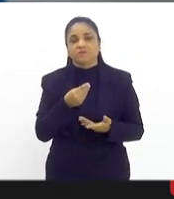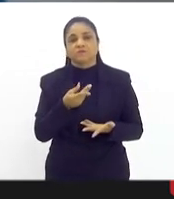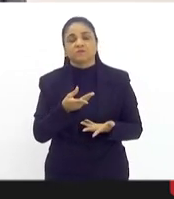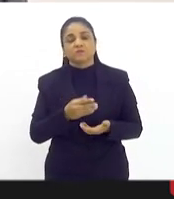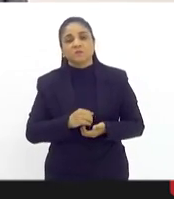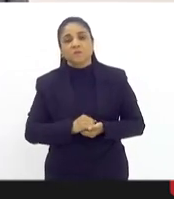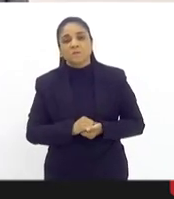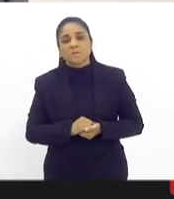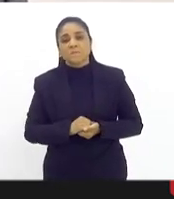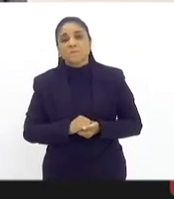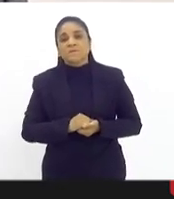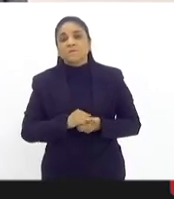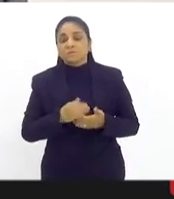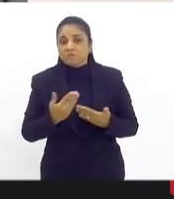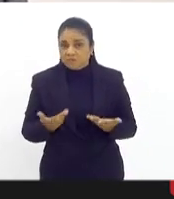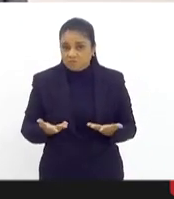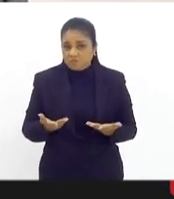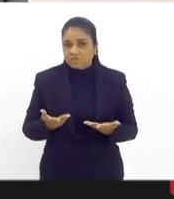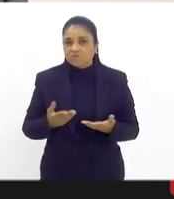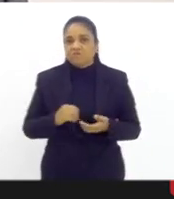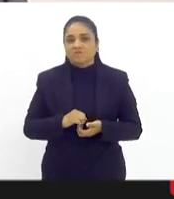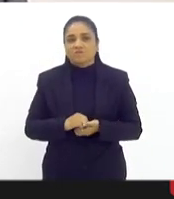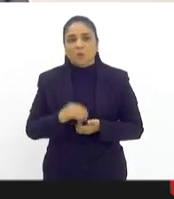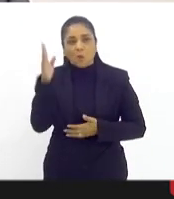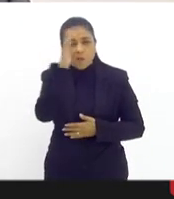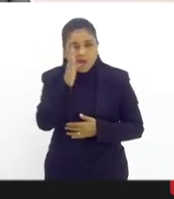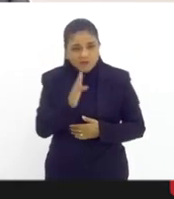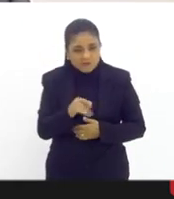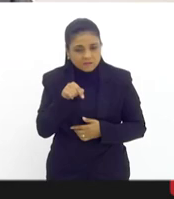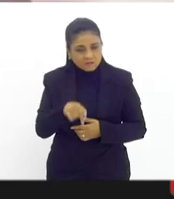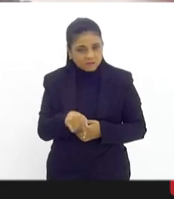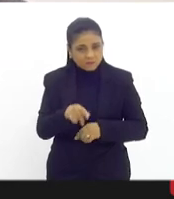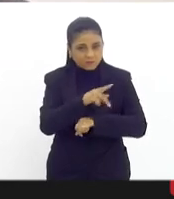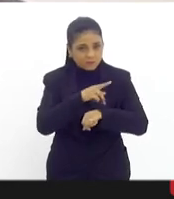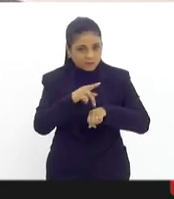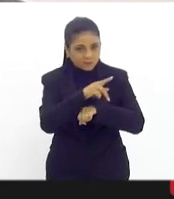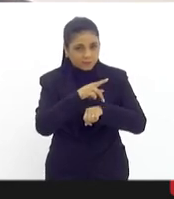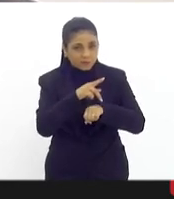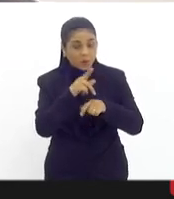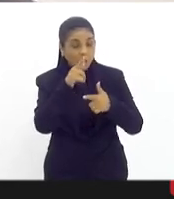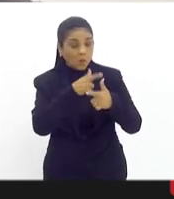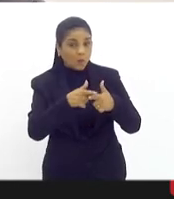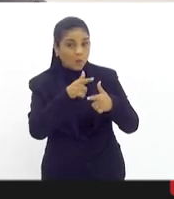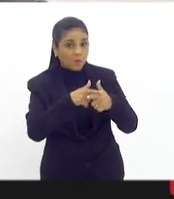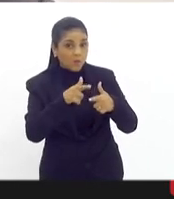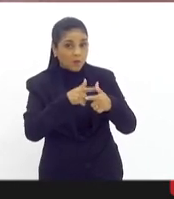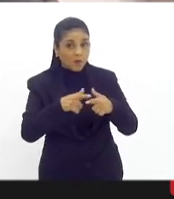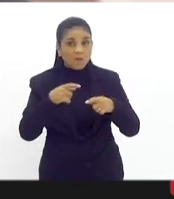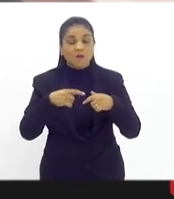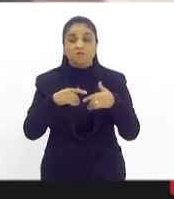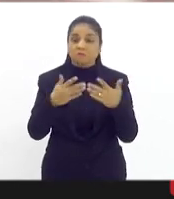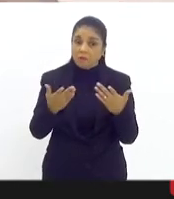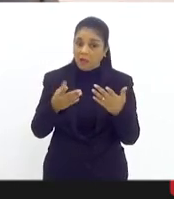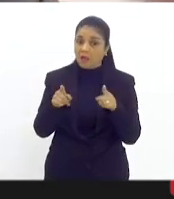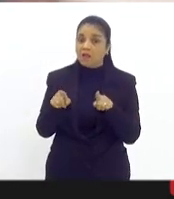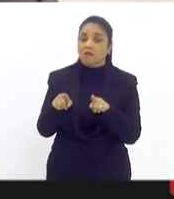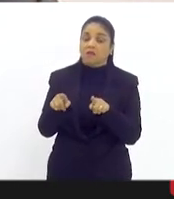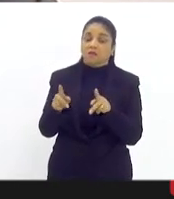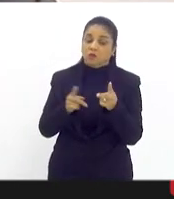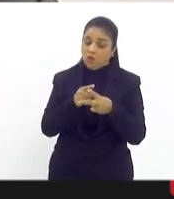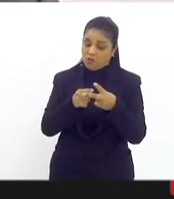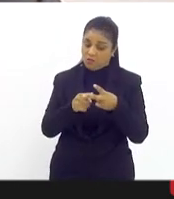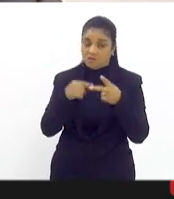Então, de certa maneira, é como se o Brasil tivesse o maior problema e a maior preocupação em resolver esse problema. Então, acho que isso indica